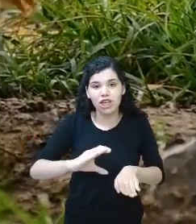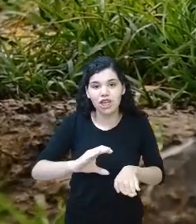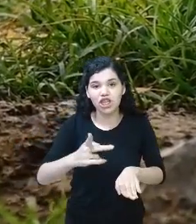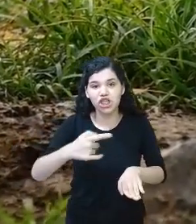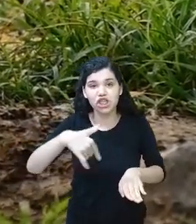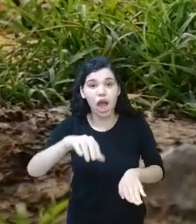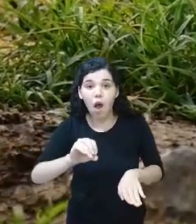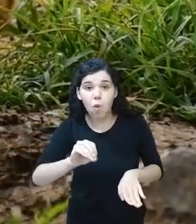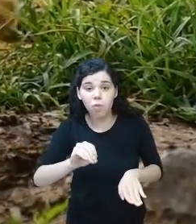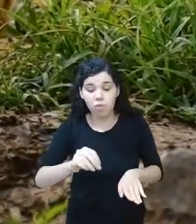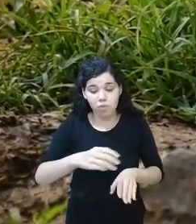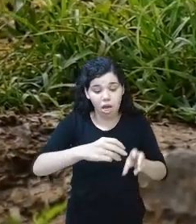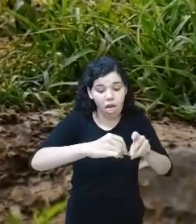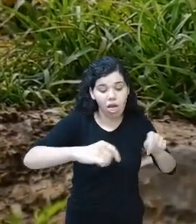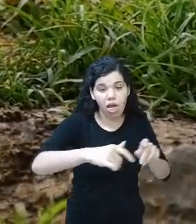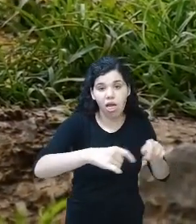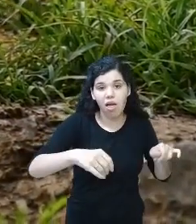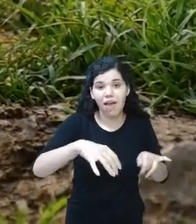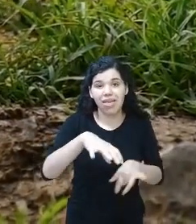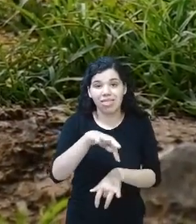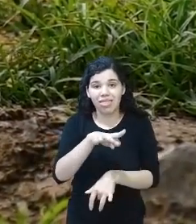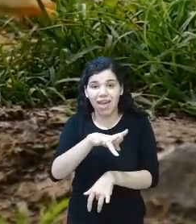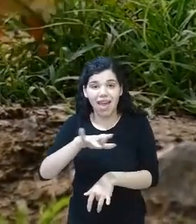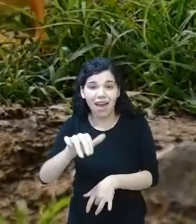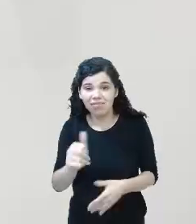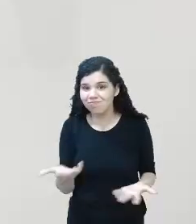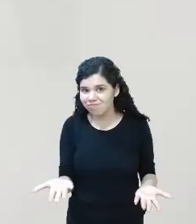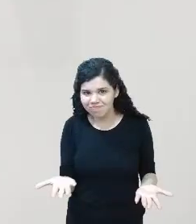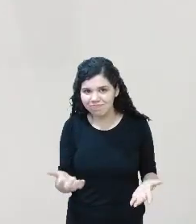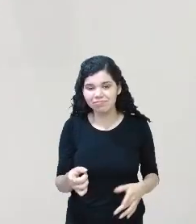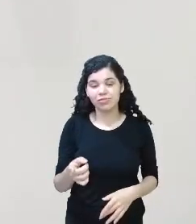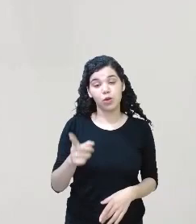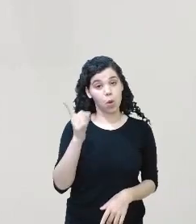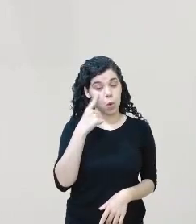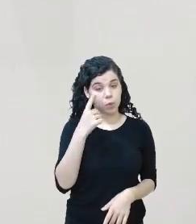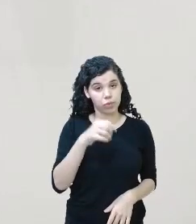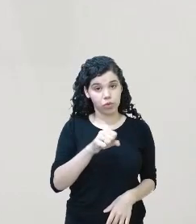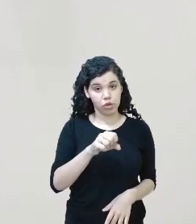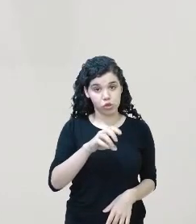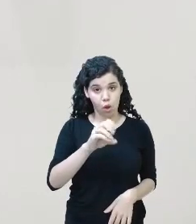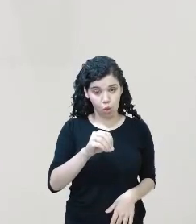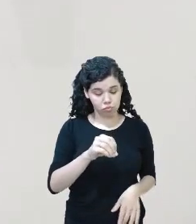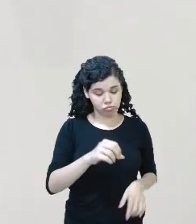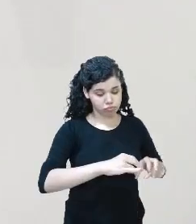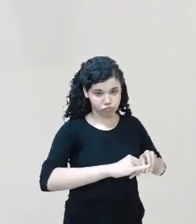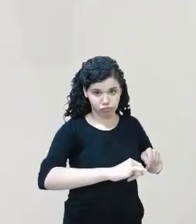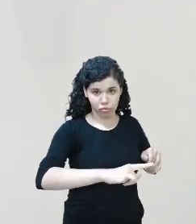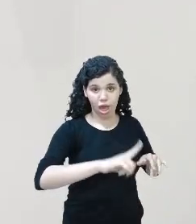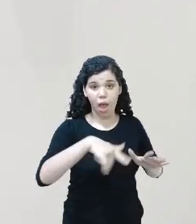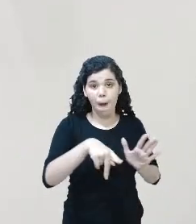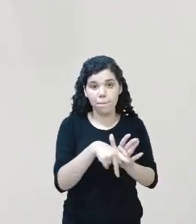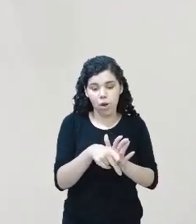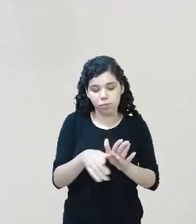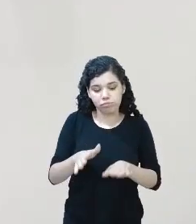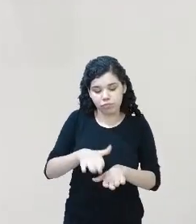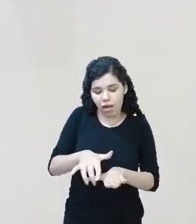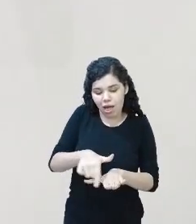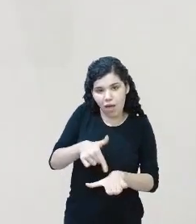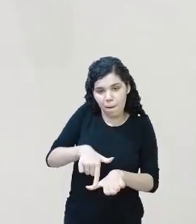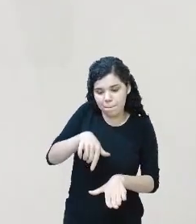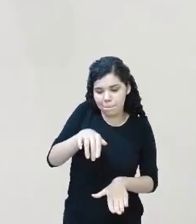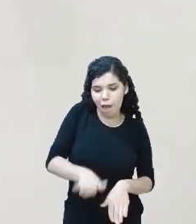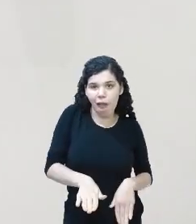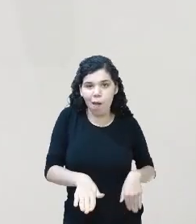gente chama de terra, por exemplo. O solo, basicamente, é onde a gente pisa, não é